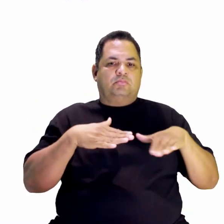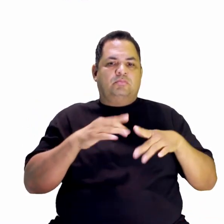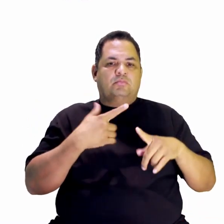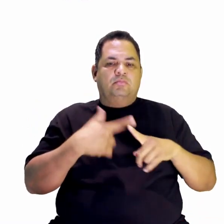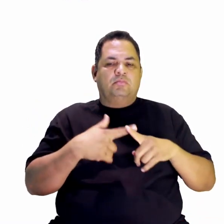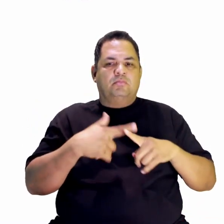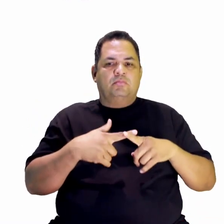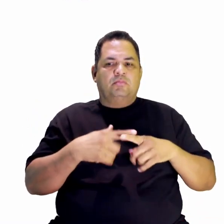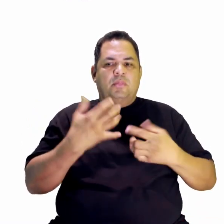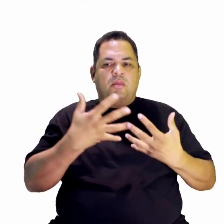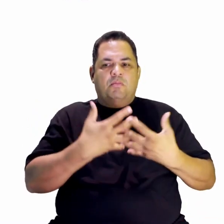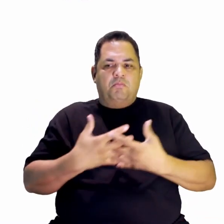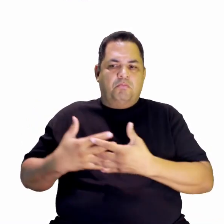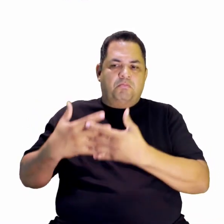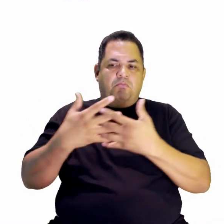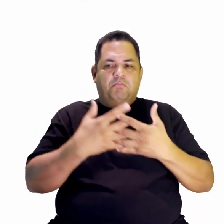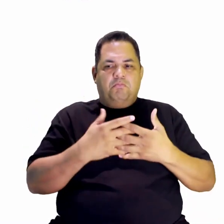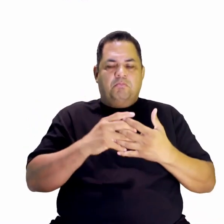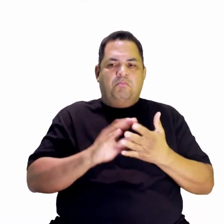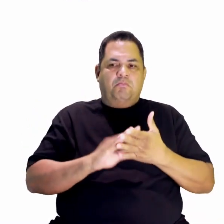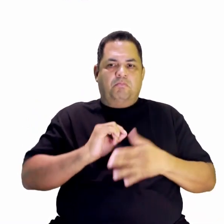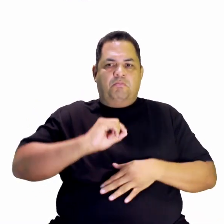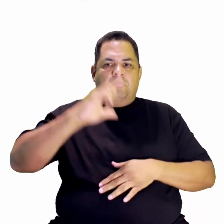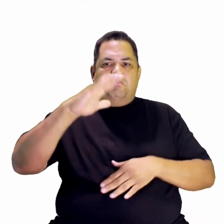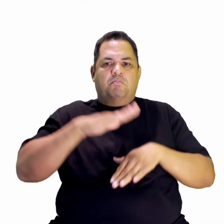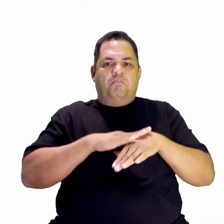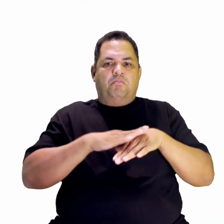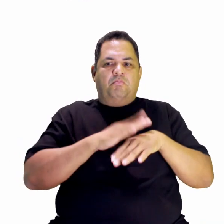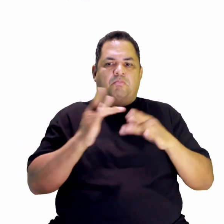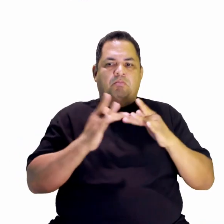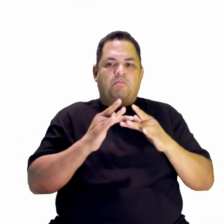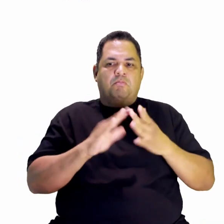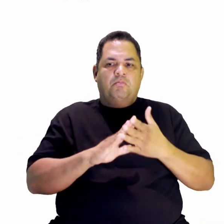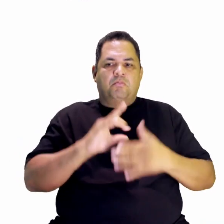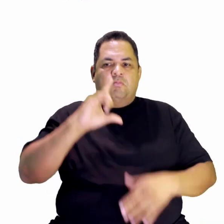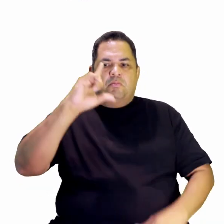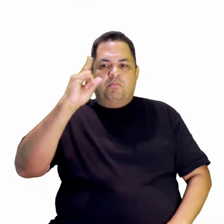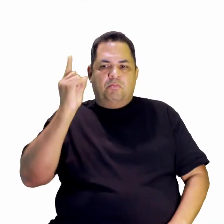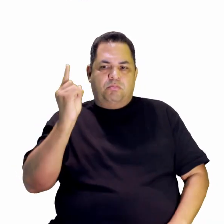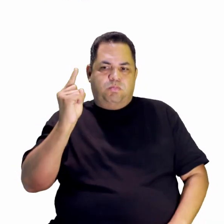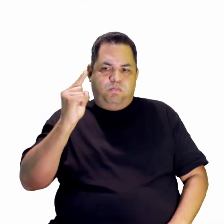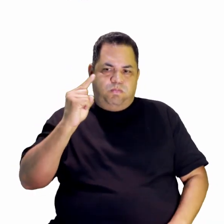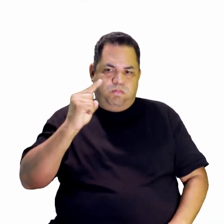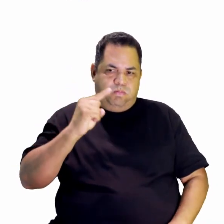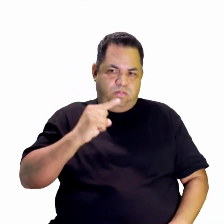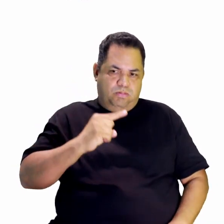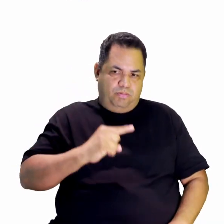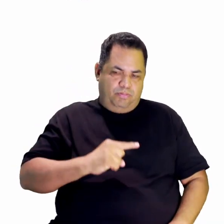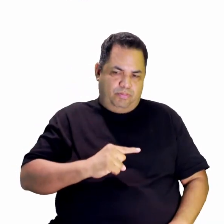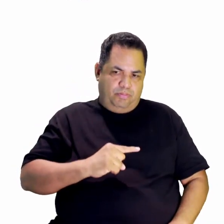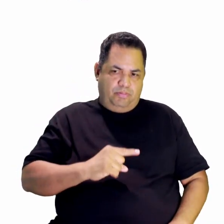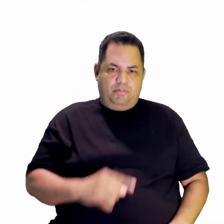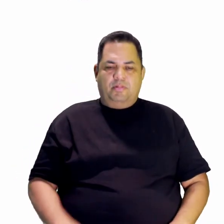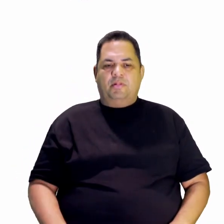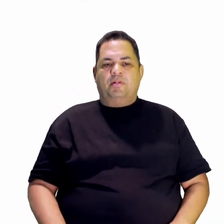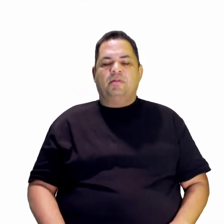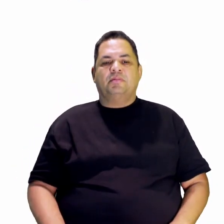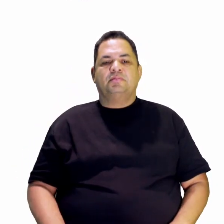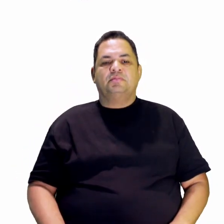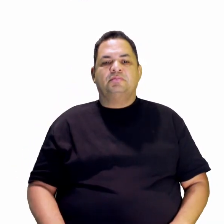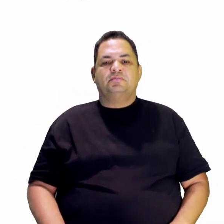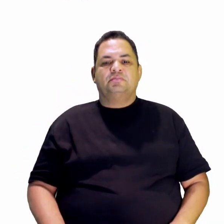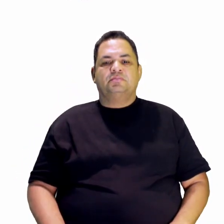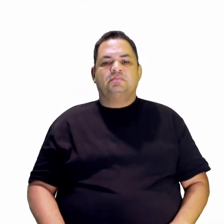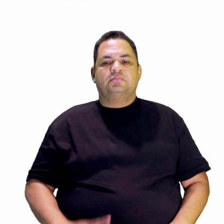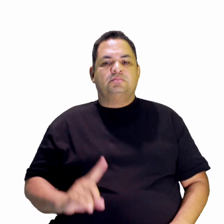atrito do caminhão e as caixas é maior do que a desaceleração, a força que provocou a desaceleração. Então, as